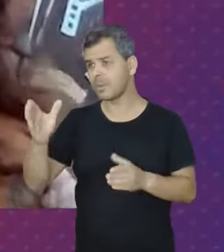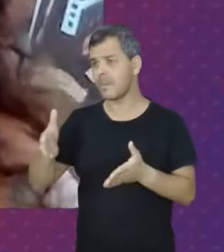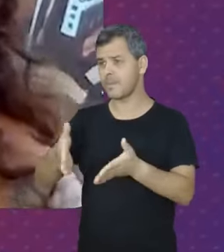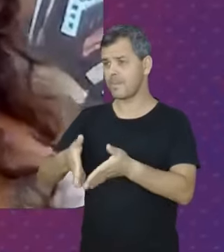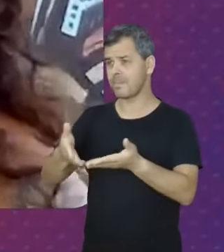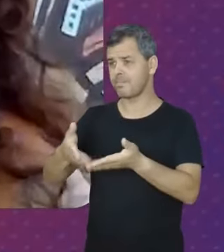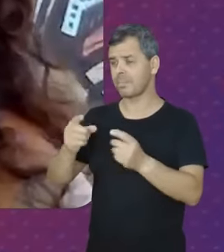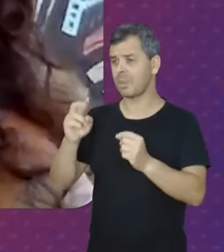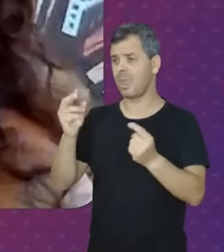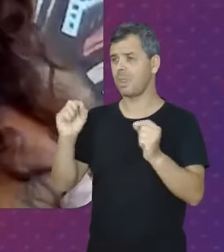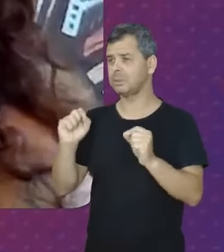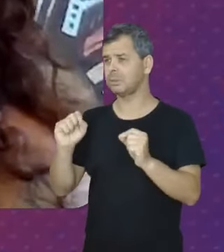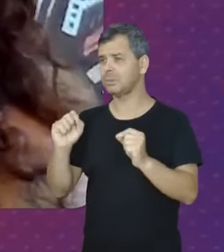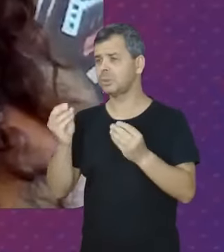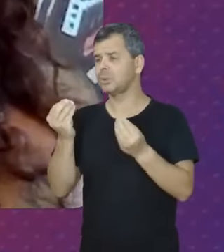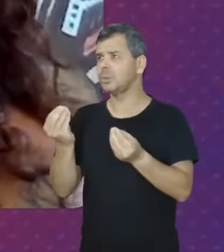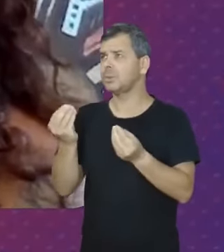eram vistos